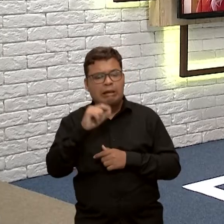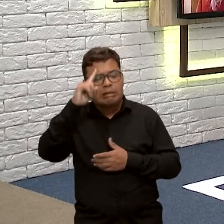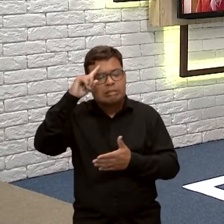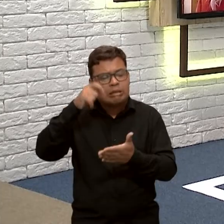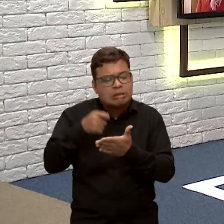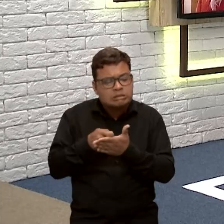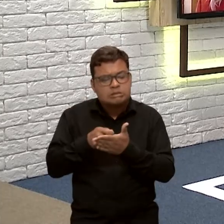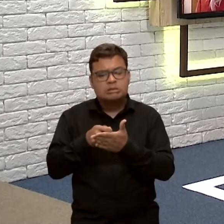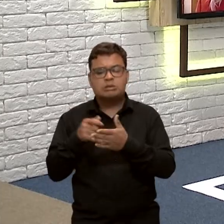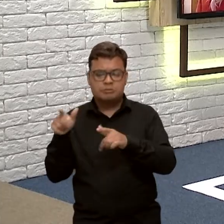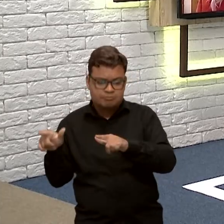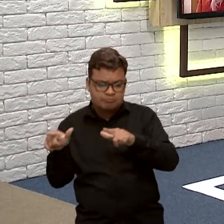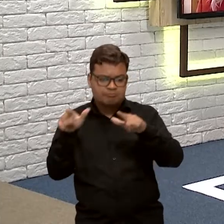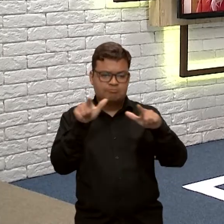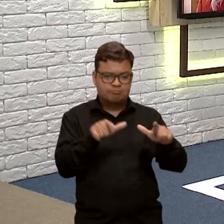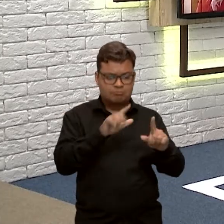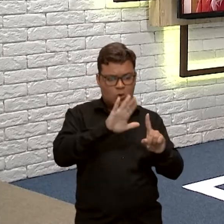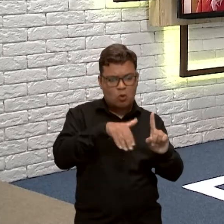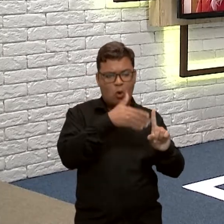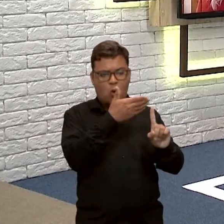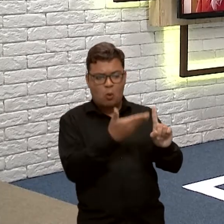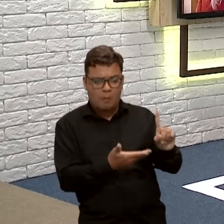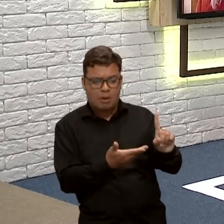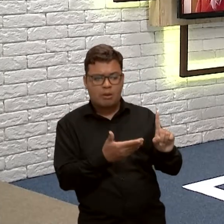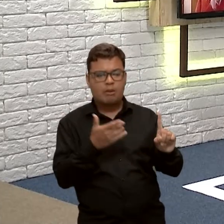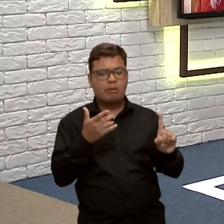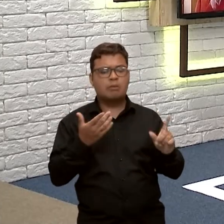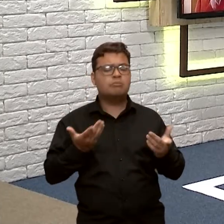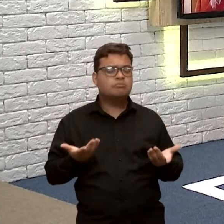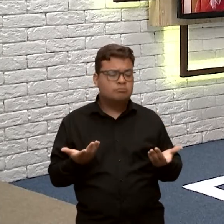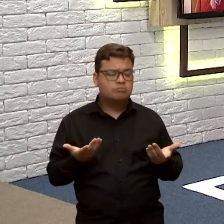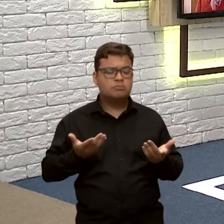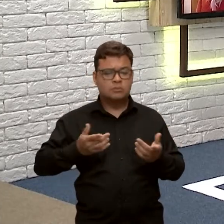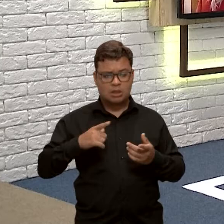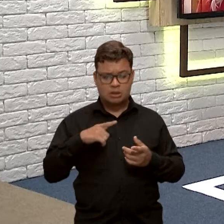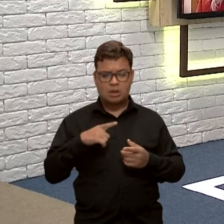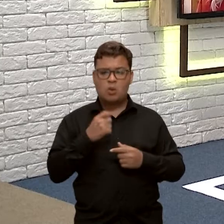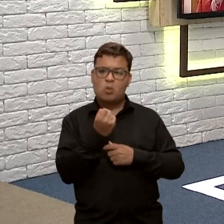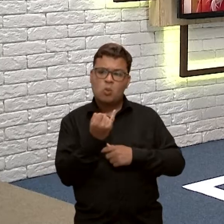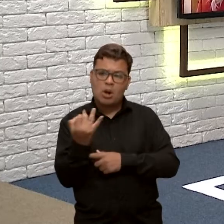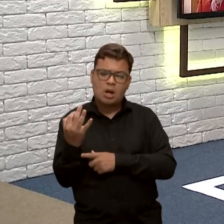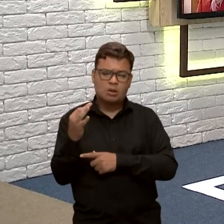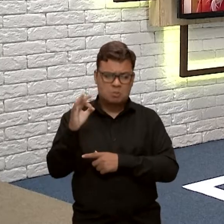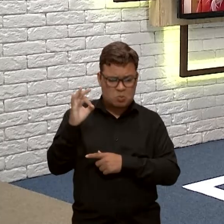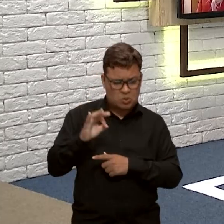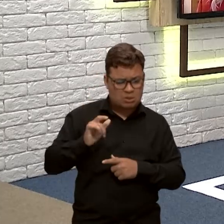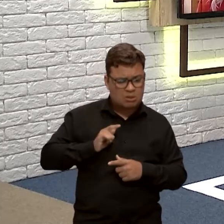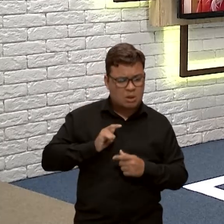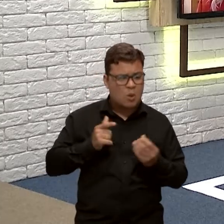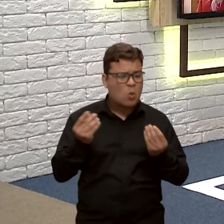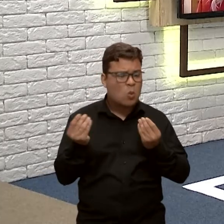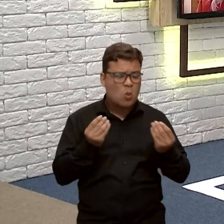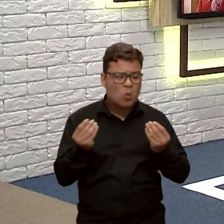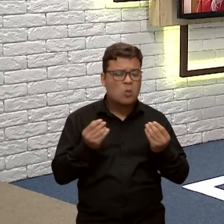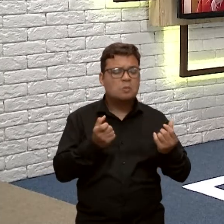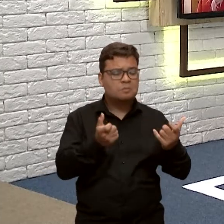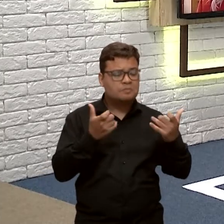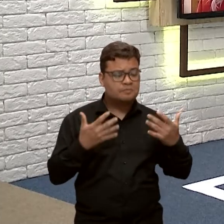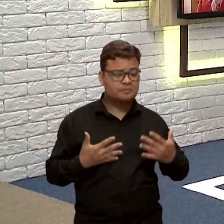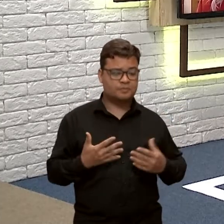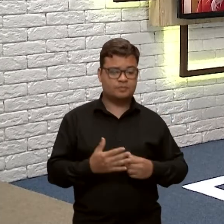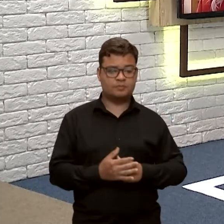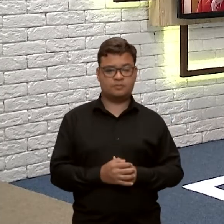receber essa honraria? Existe aí um número específico? Conta um pouquinho pra gente como é que funciona essa